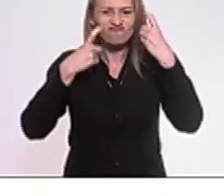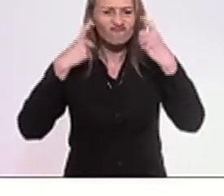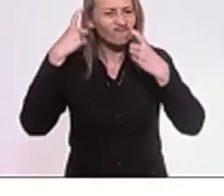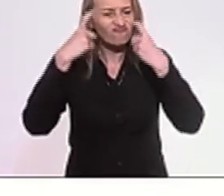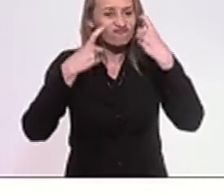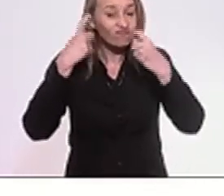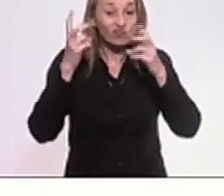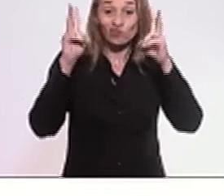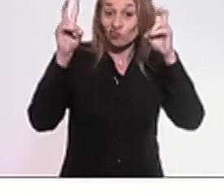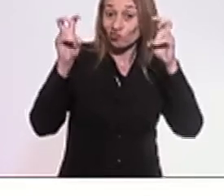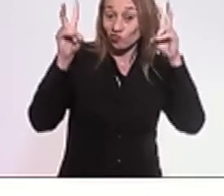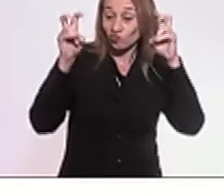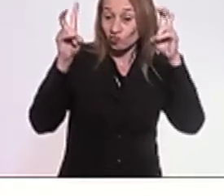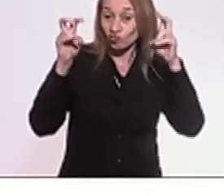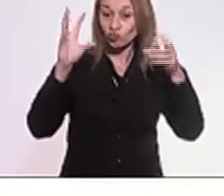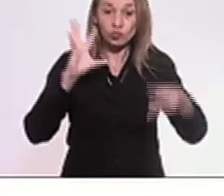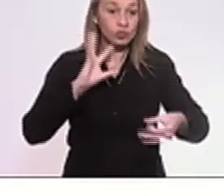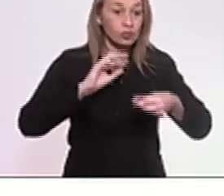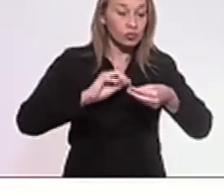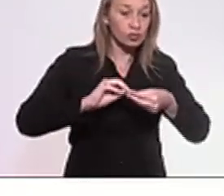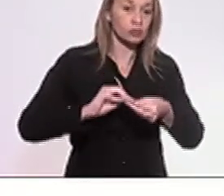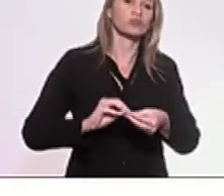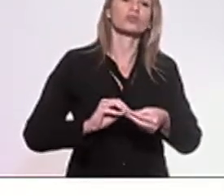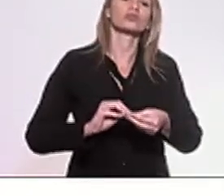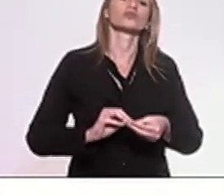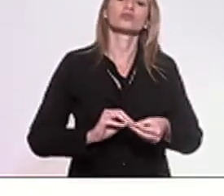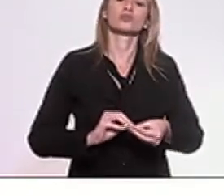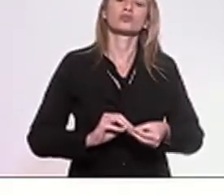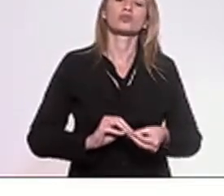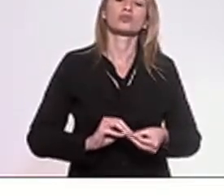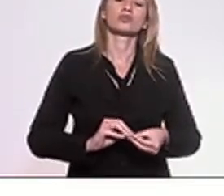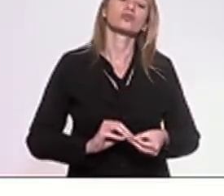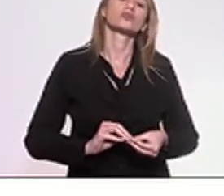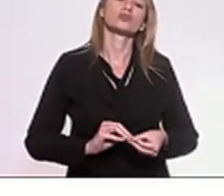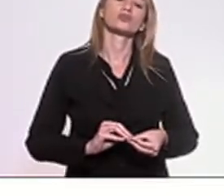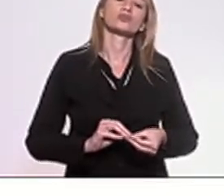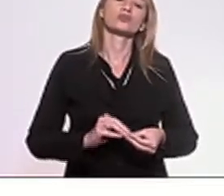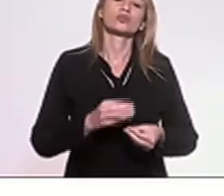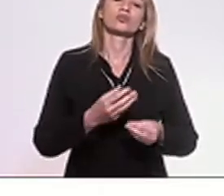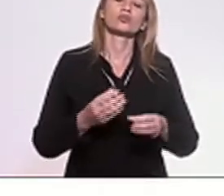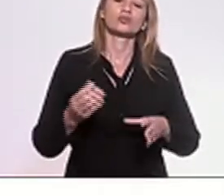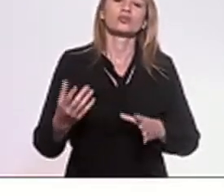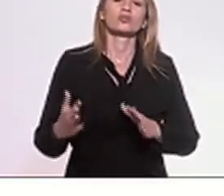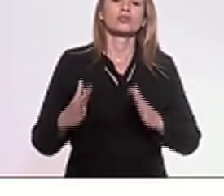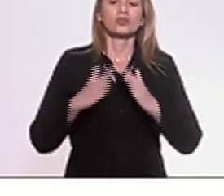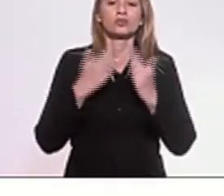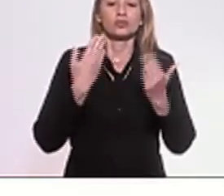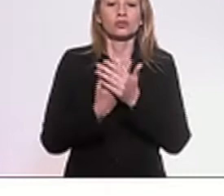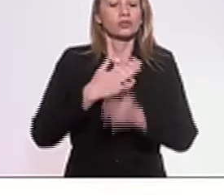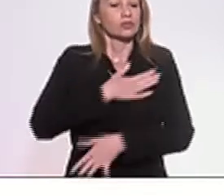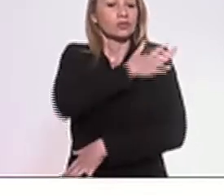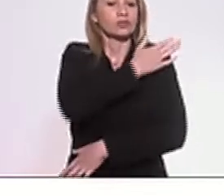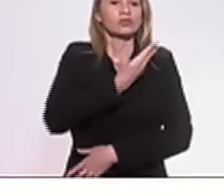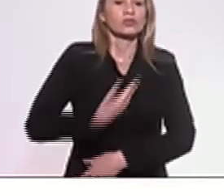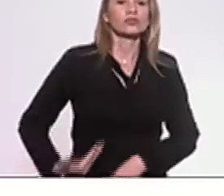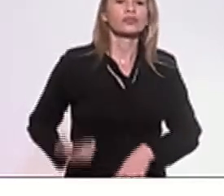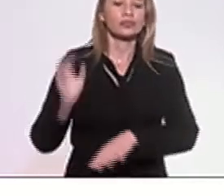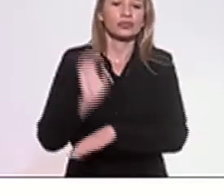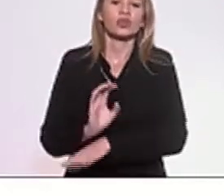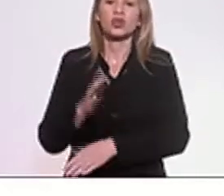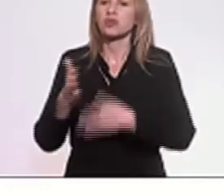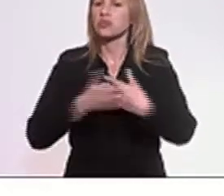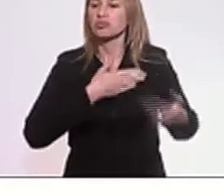na questão da implantação das escolas militares por parte do governo do Estado. Primeiro, que qualquer um que